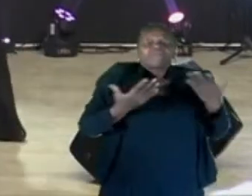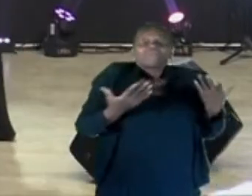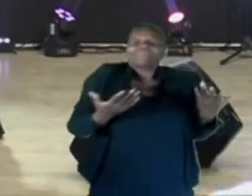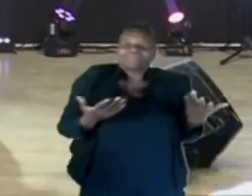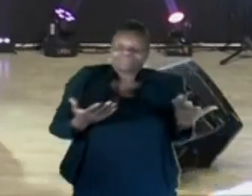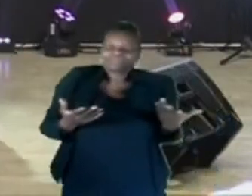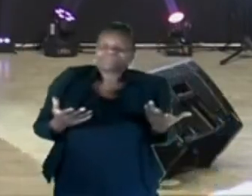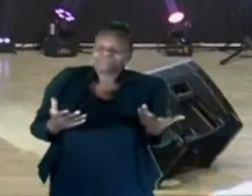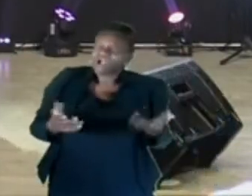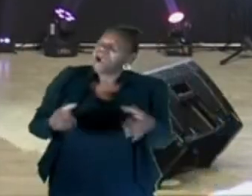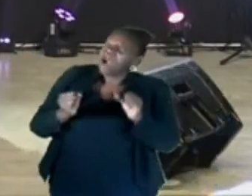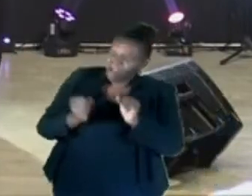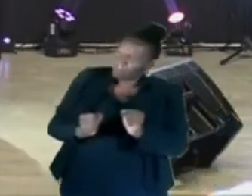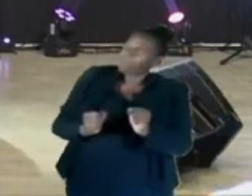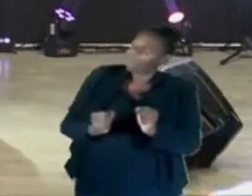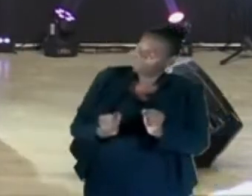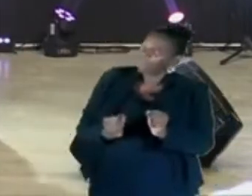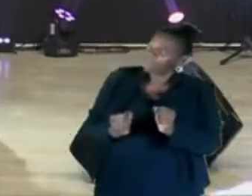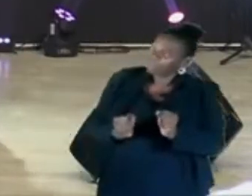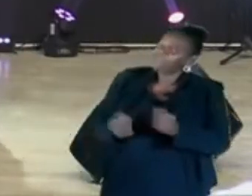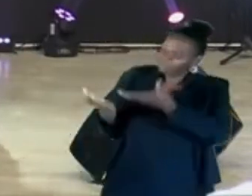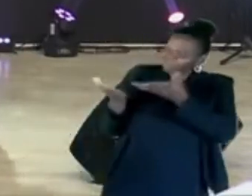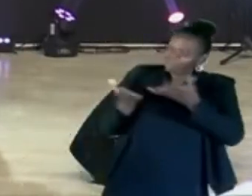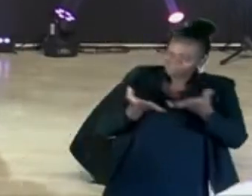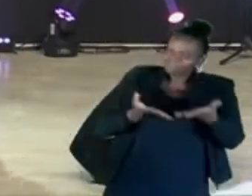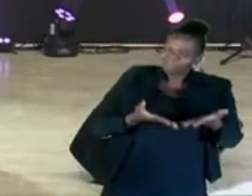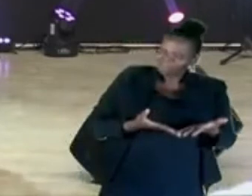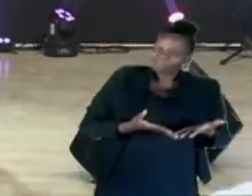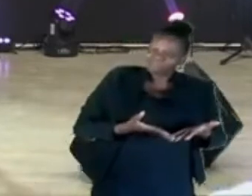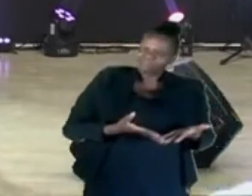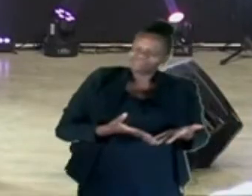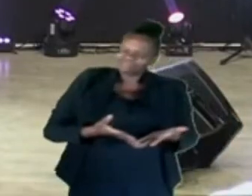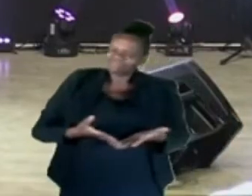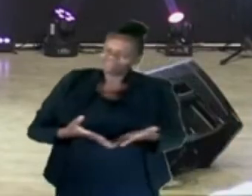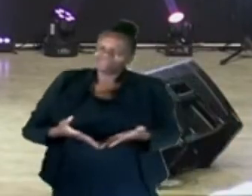permiti que ele entrasse em meu viver,